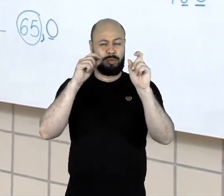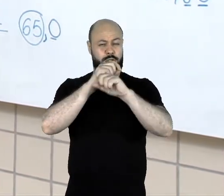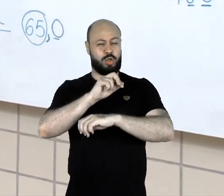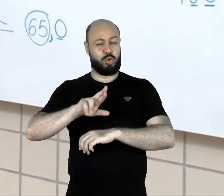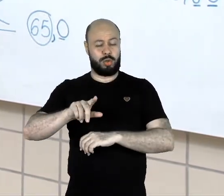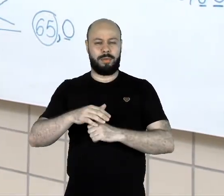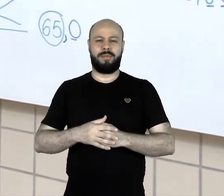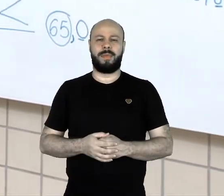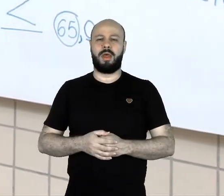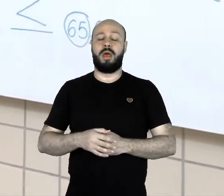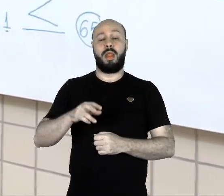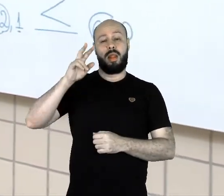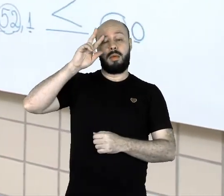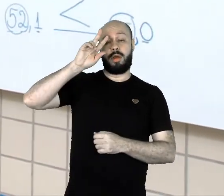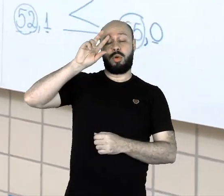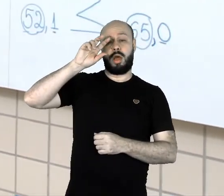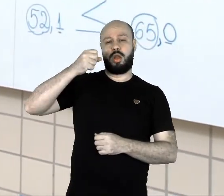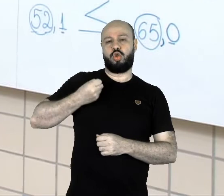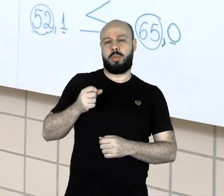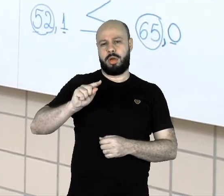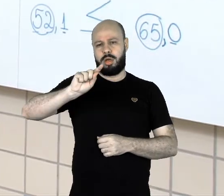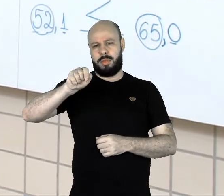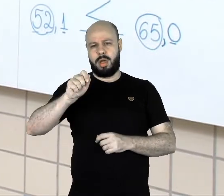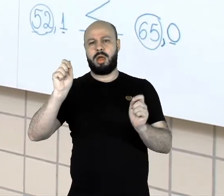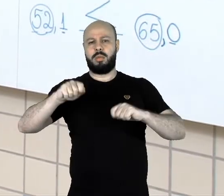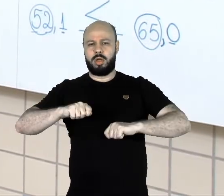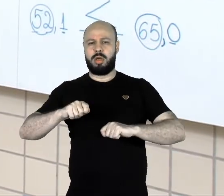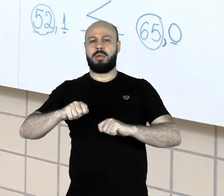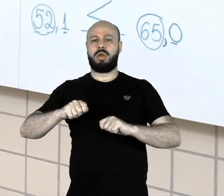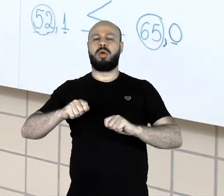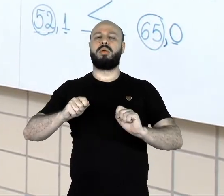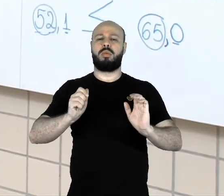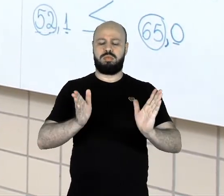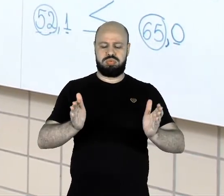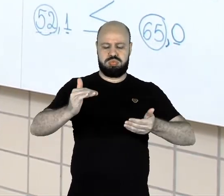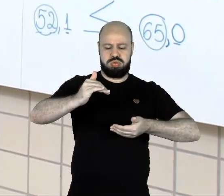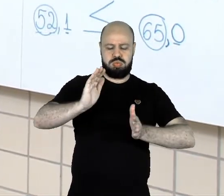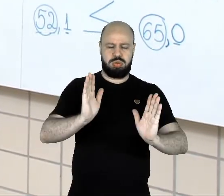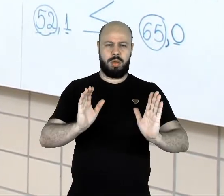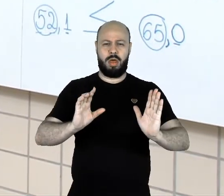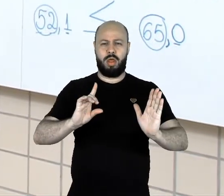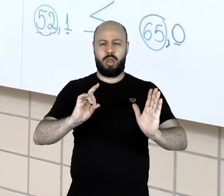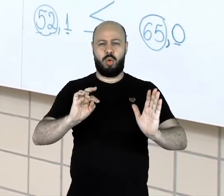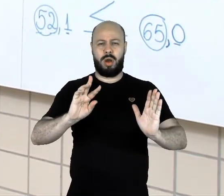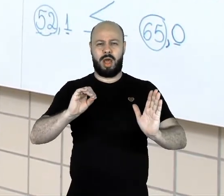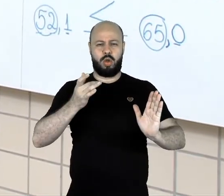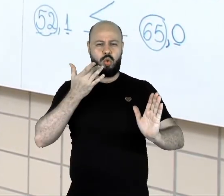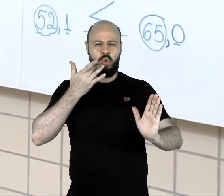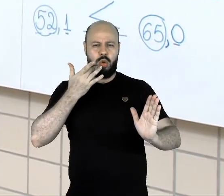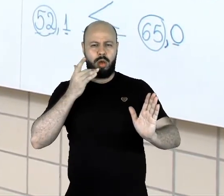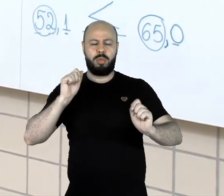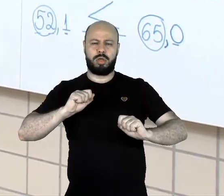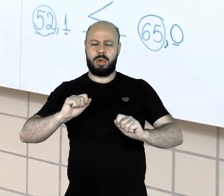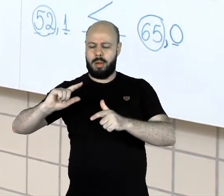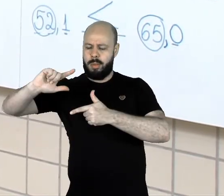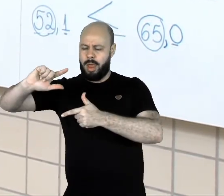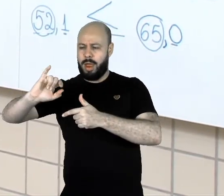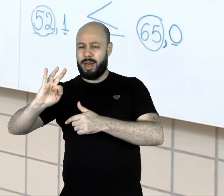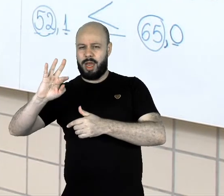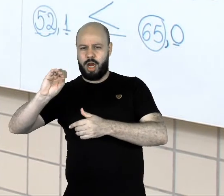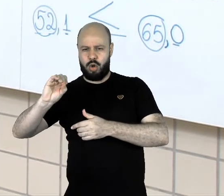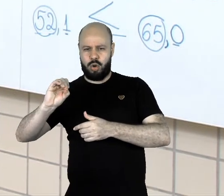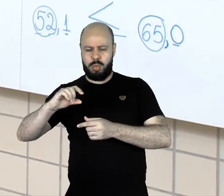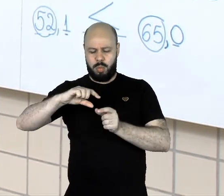os números decimais podem ser representados através do material dourado, onde cada placa é um inteiro,